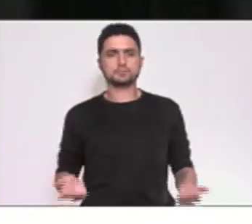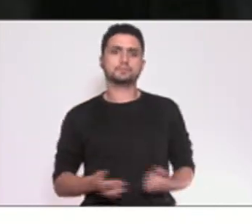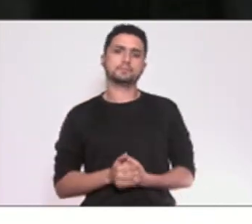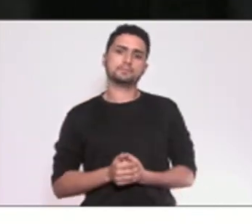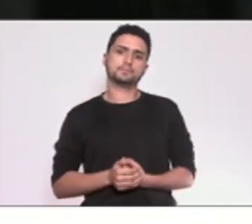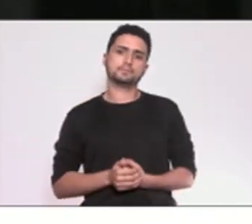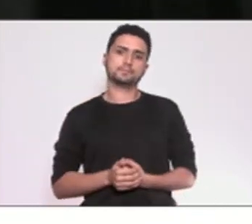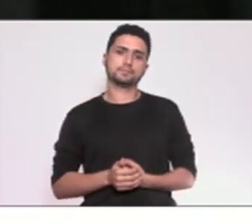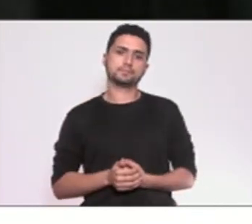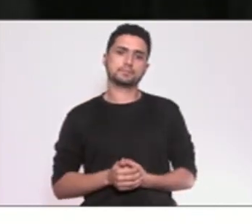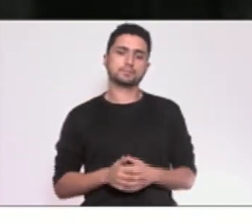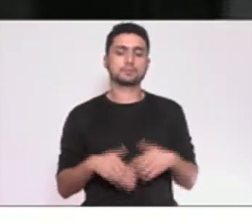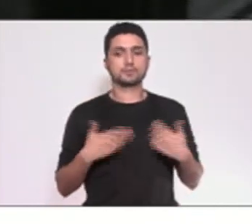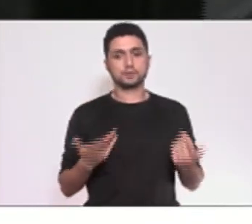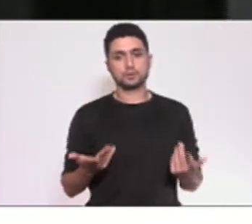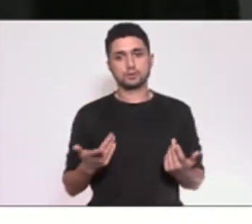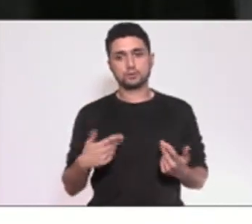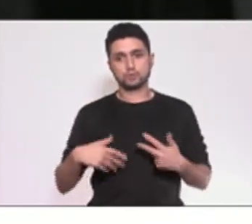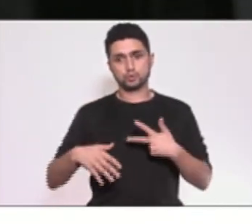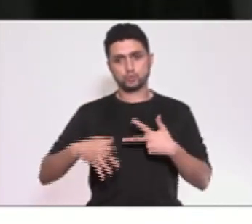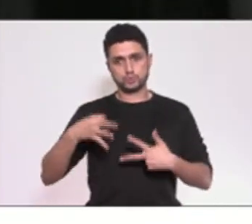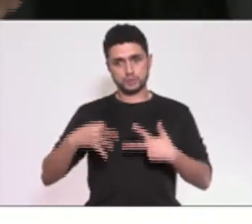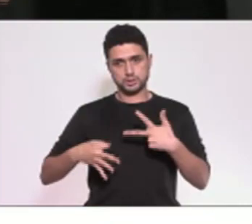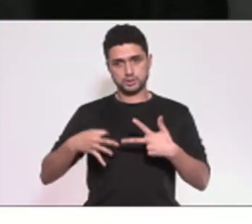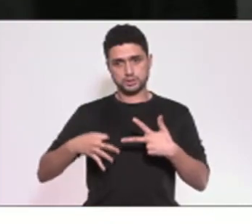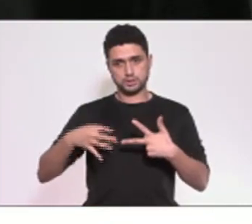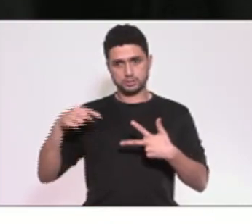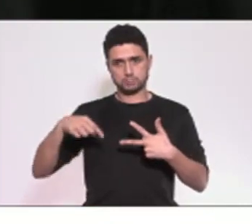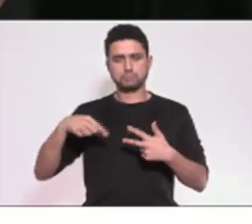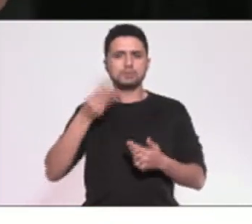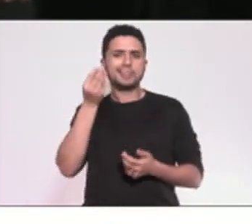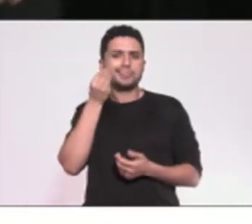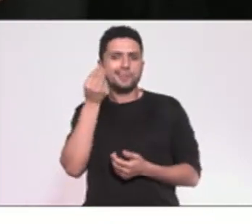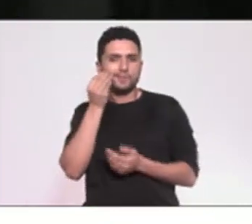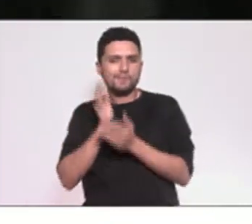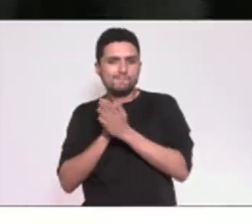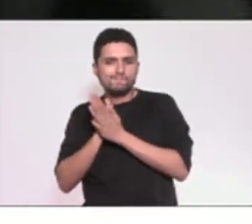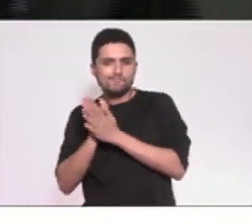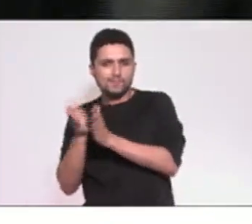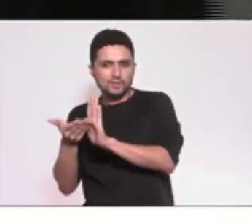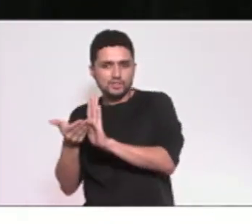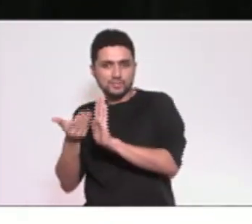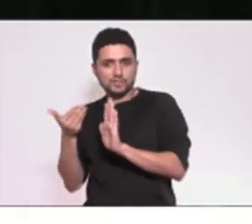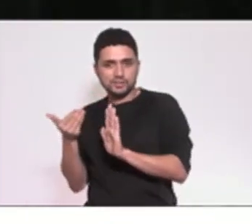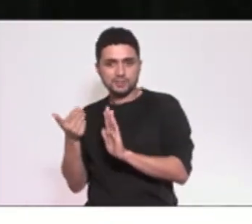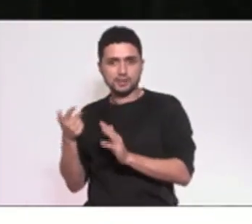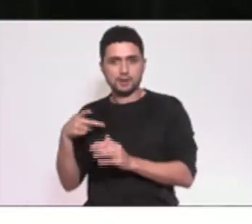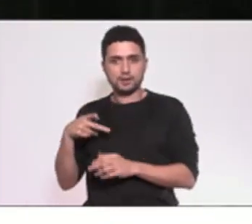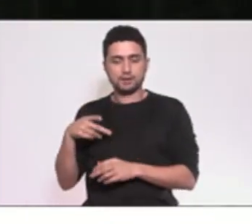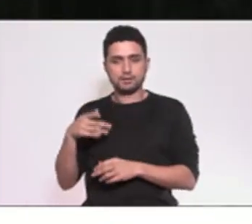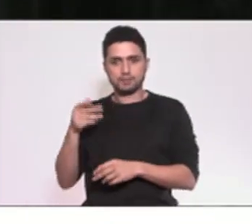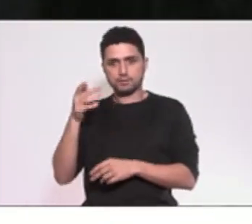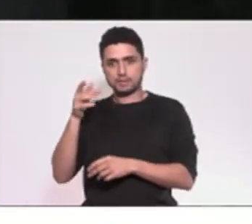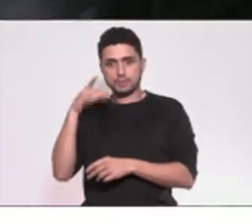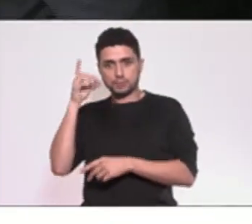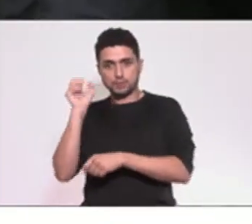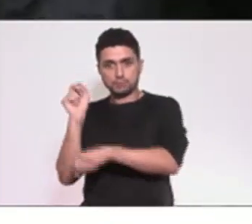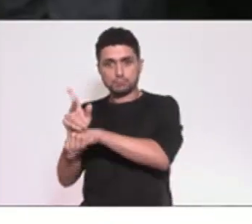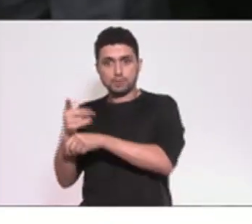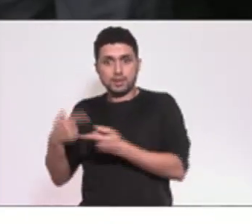Então, o próprio judiciário tenta anular a posse dos deputados que ele disse que teriam direito de